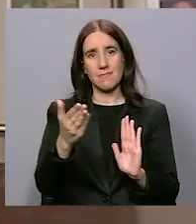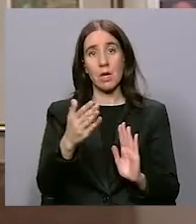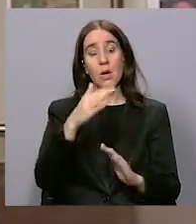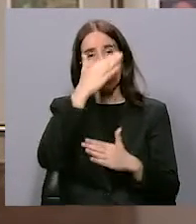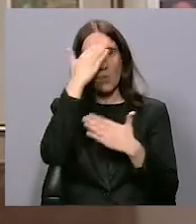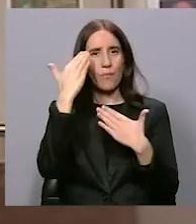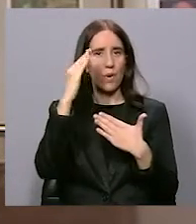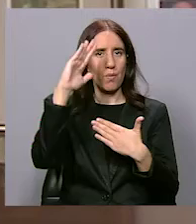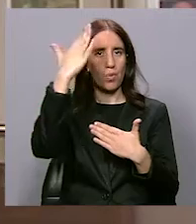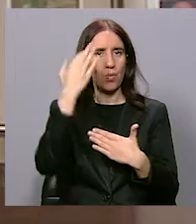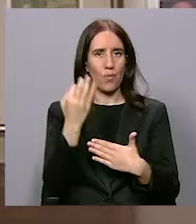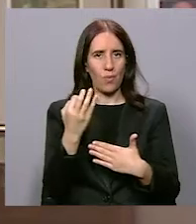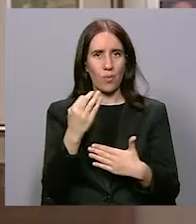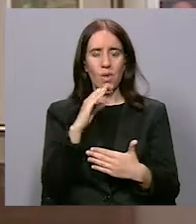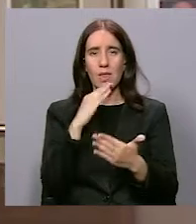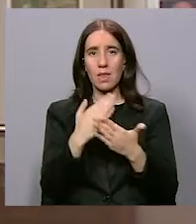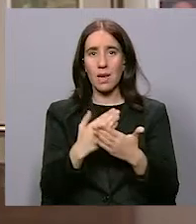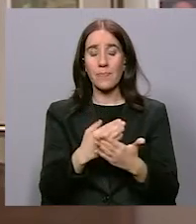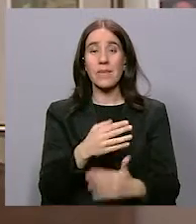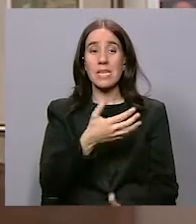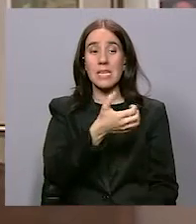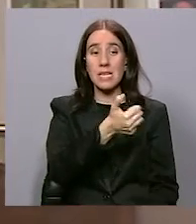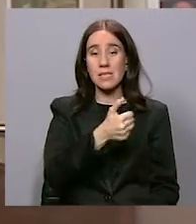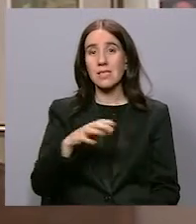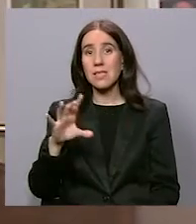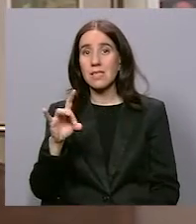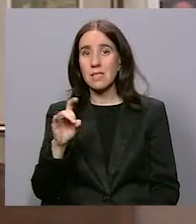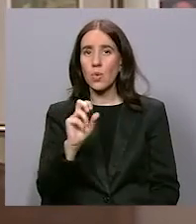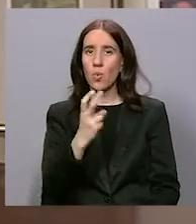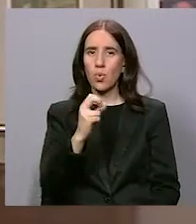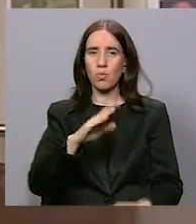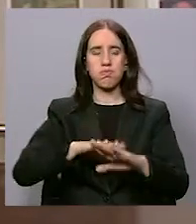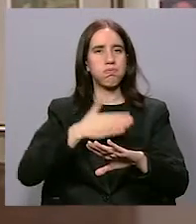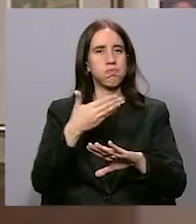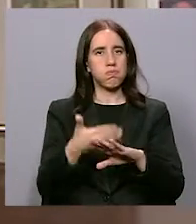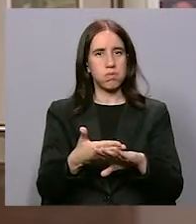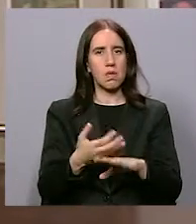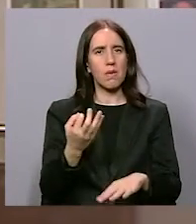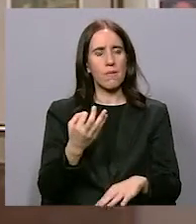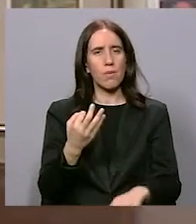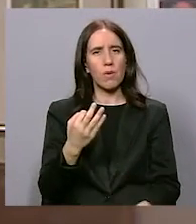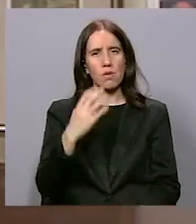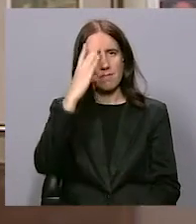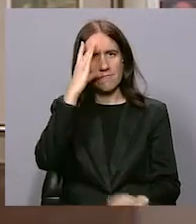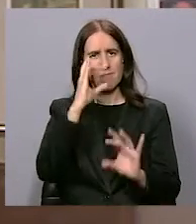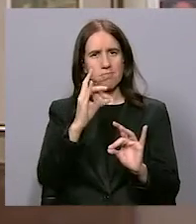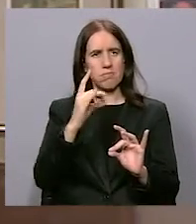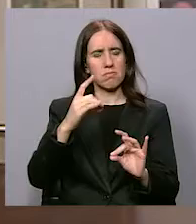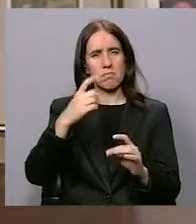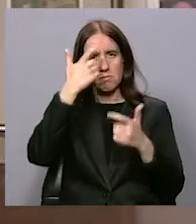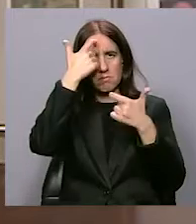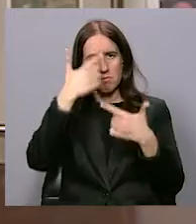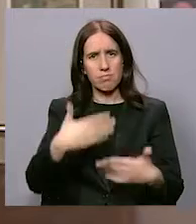dominou o verão e abençoou sam 15 e 16 de outubro no mercado pela proex e